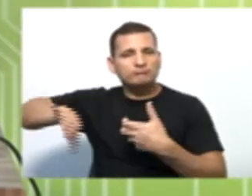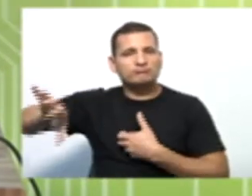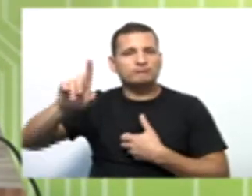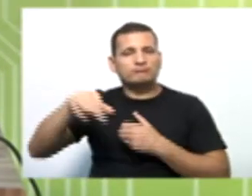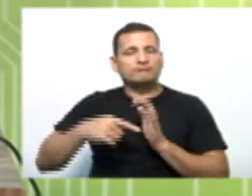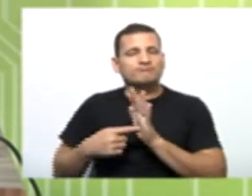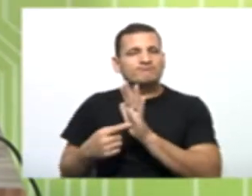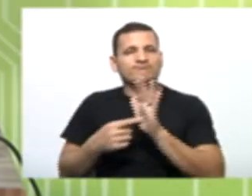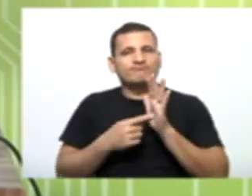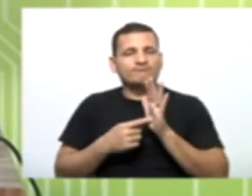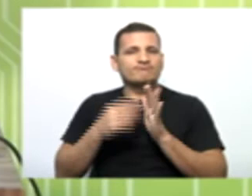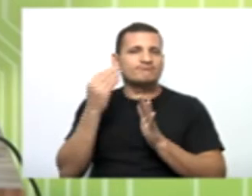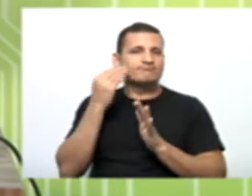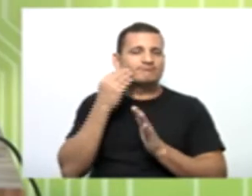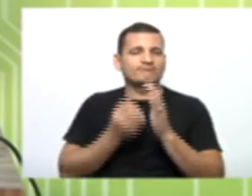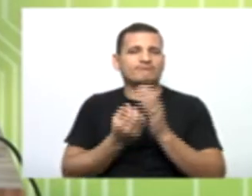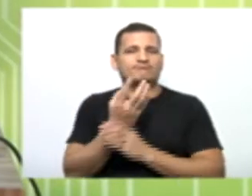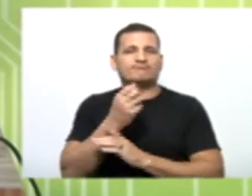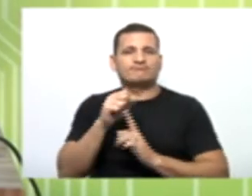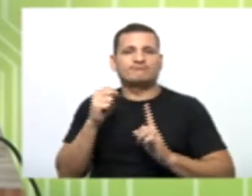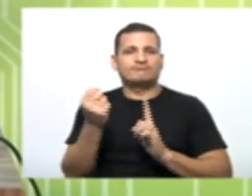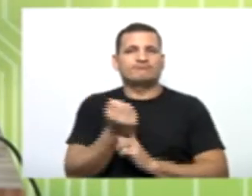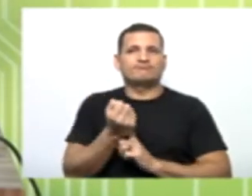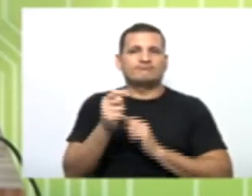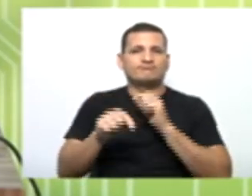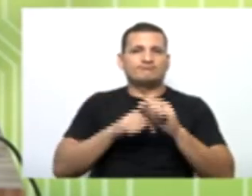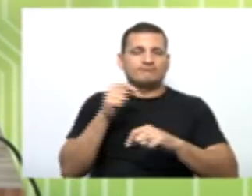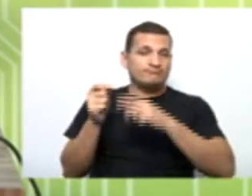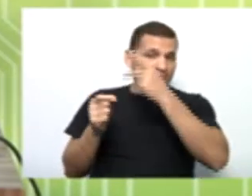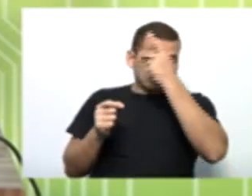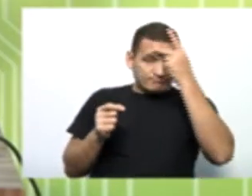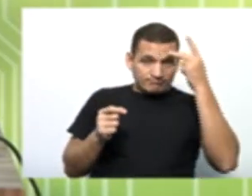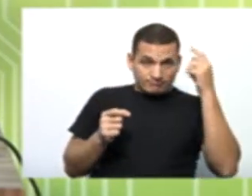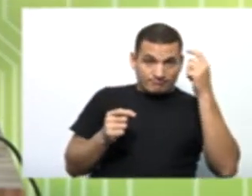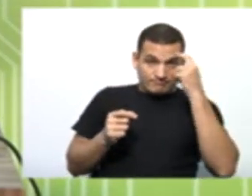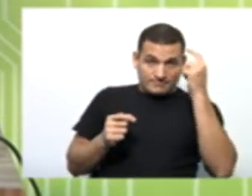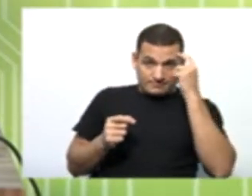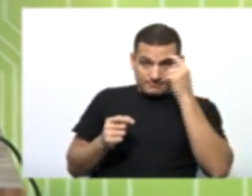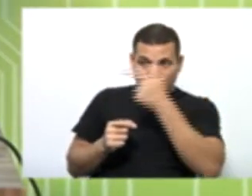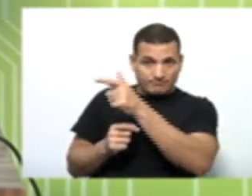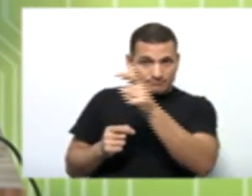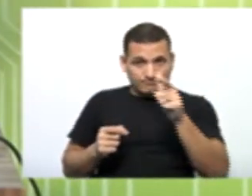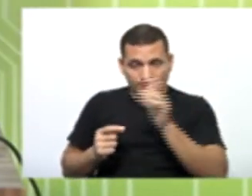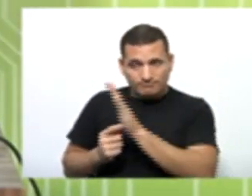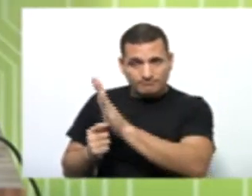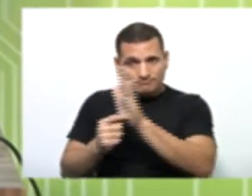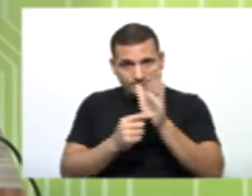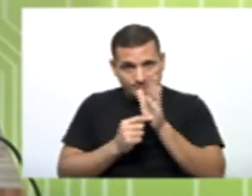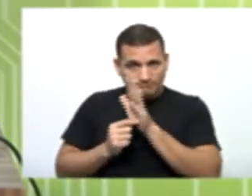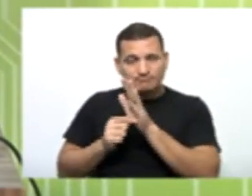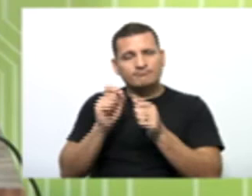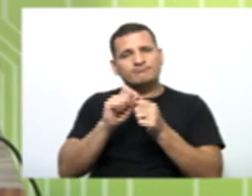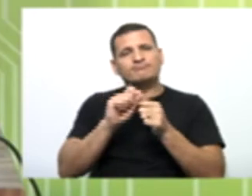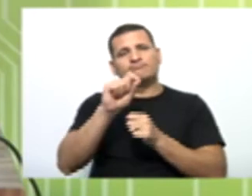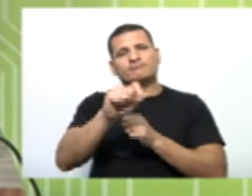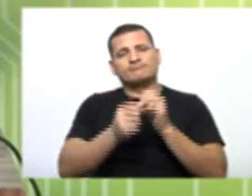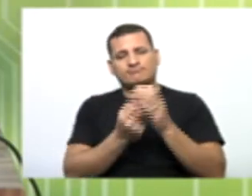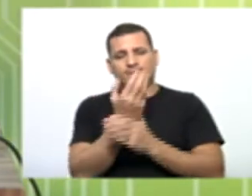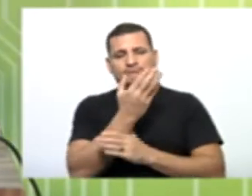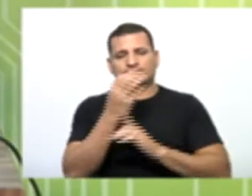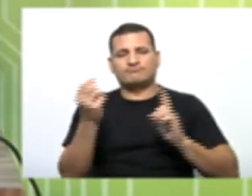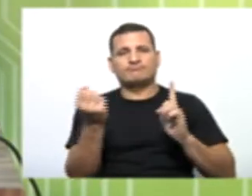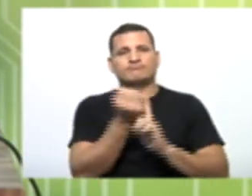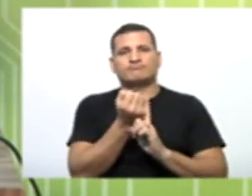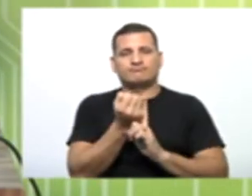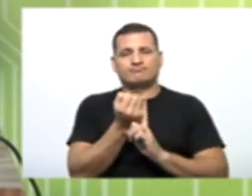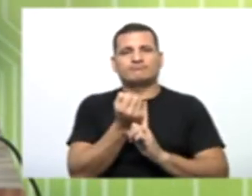uma sociedade onde as pessoas pensassem no outro, fez com que o sistema político sueco se tornasse, né, hoje um dos